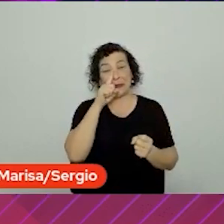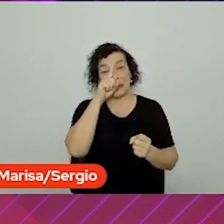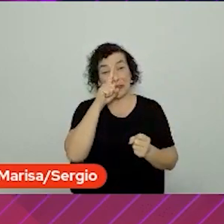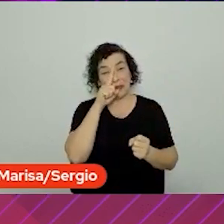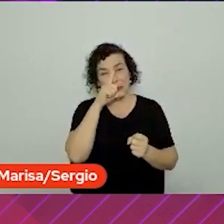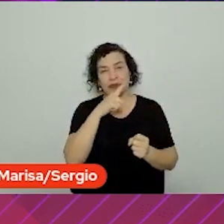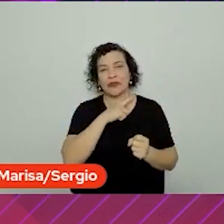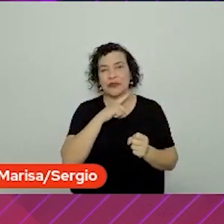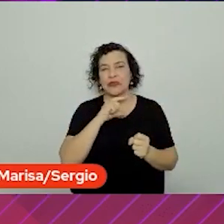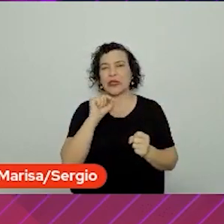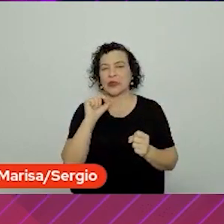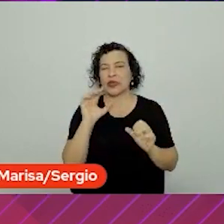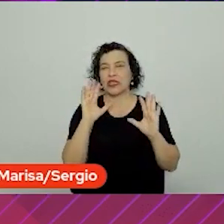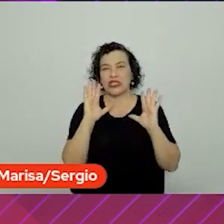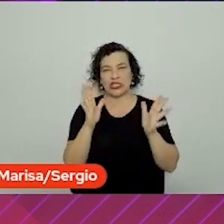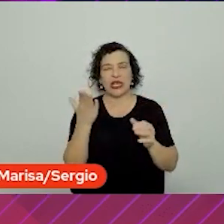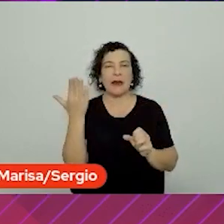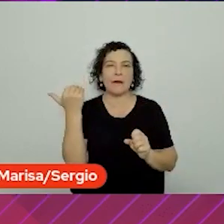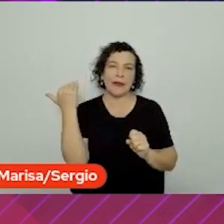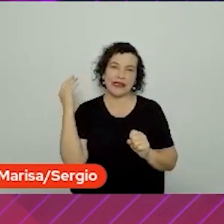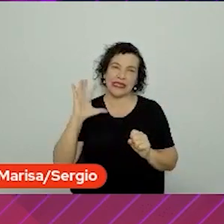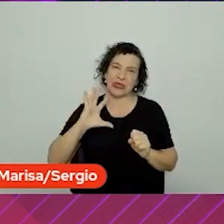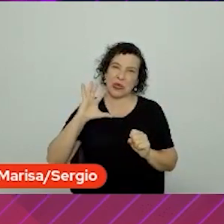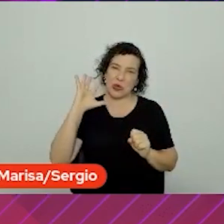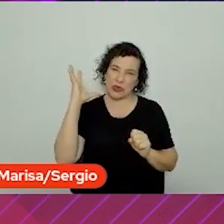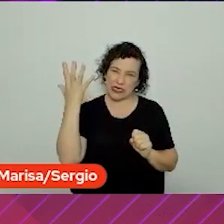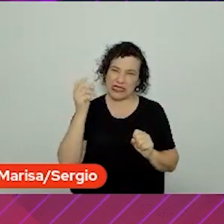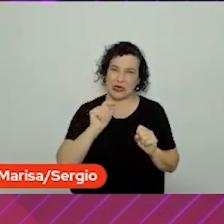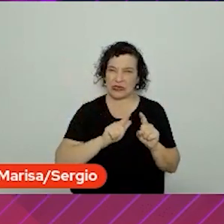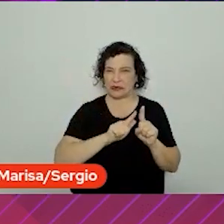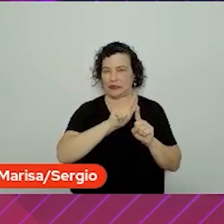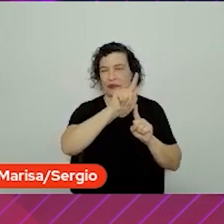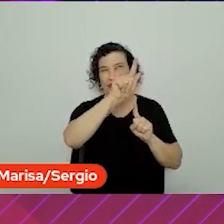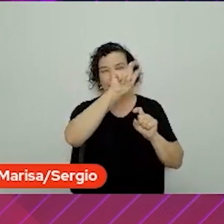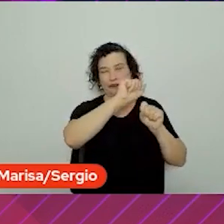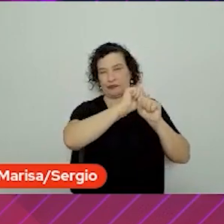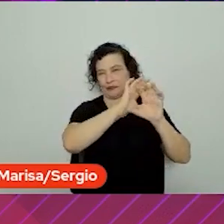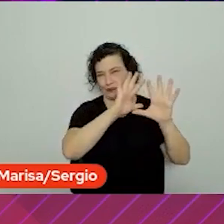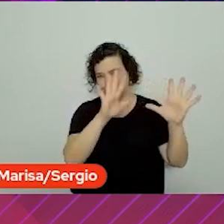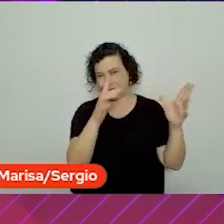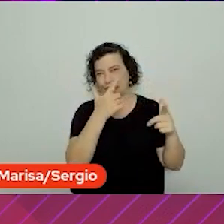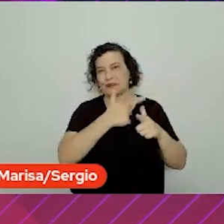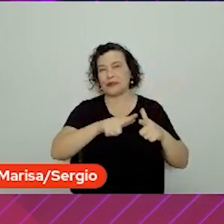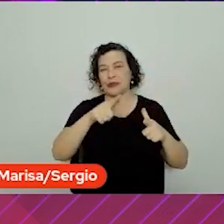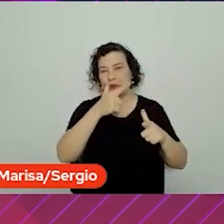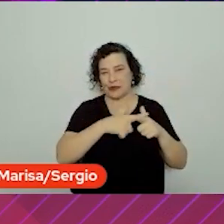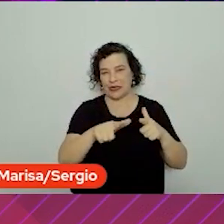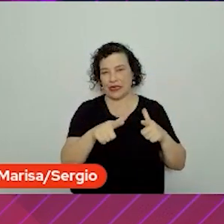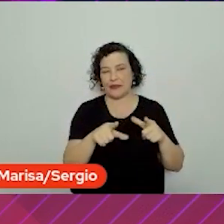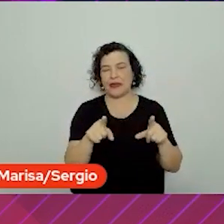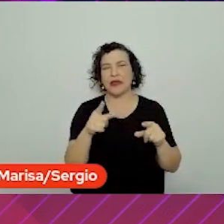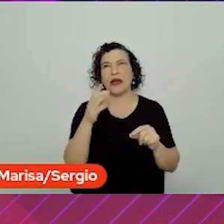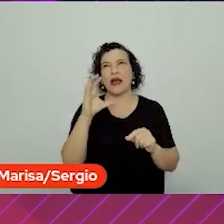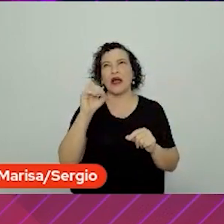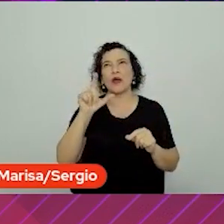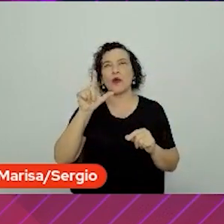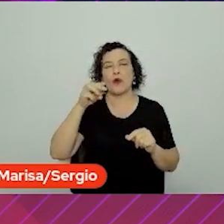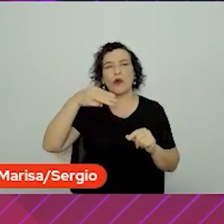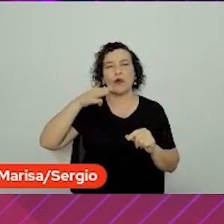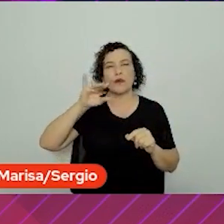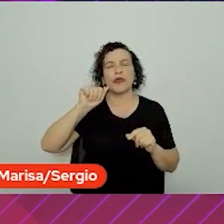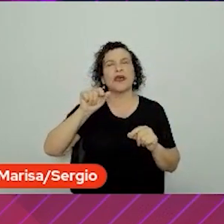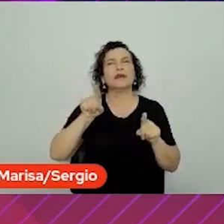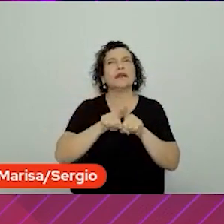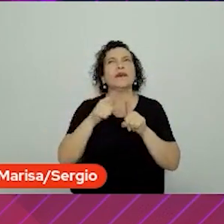exemplos ali, Columbia, Destroyer, como é? A Columbia, e tem uma outra nave espacial também